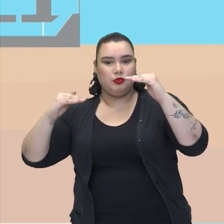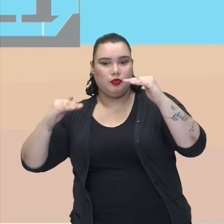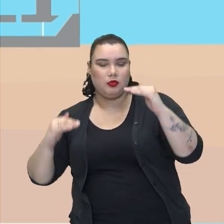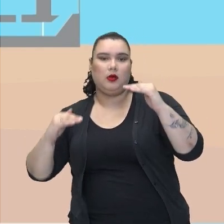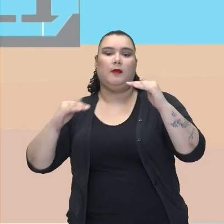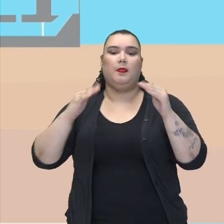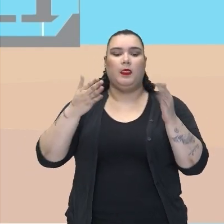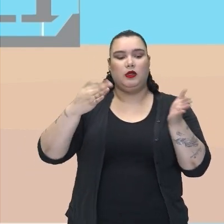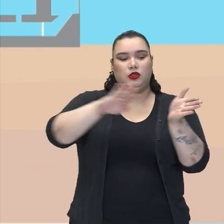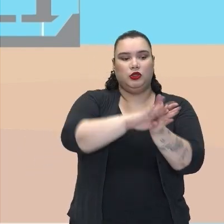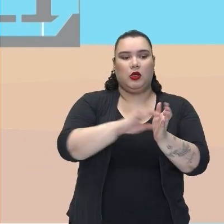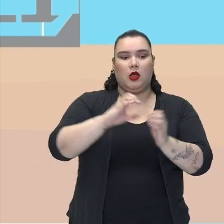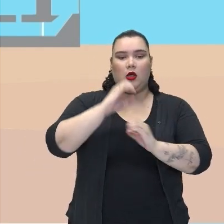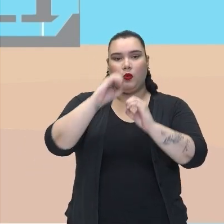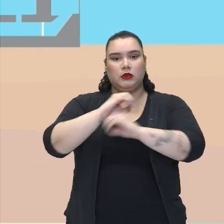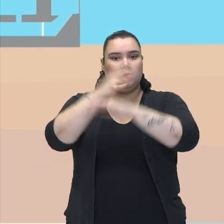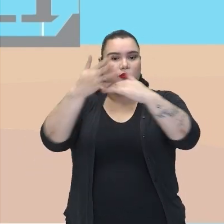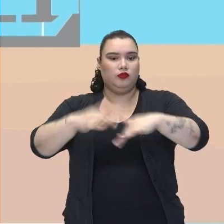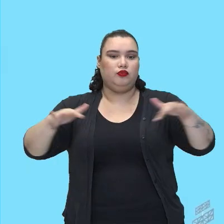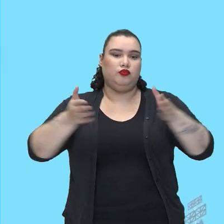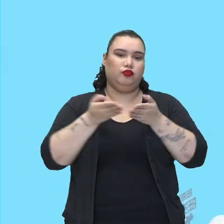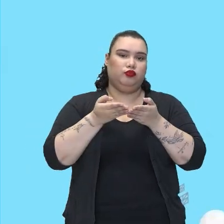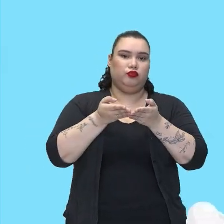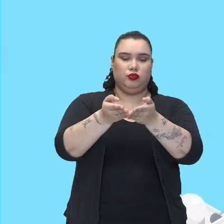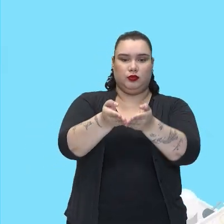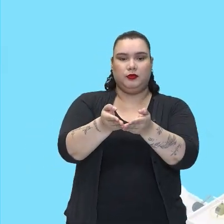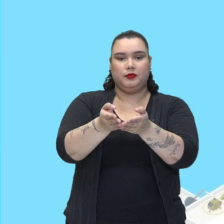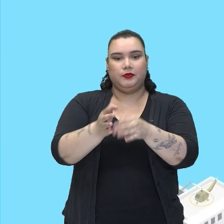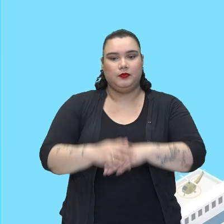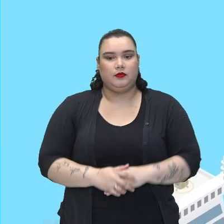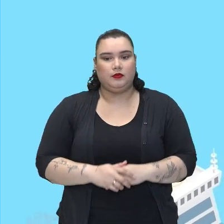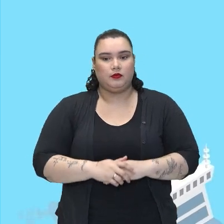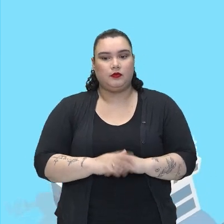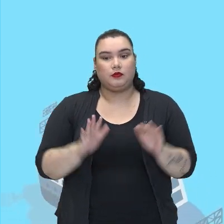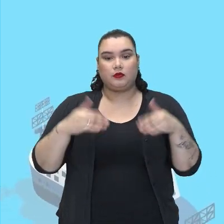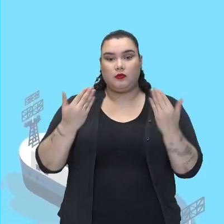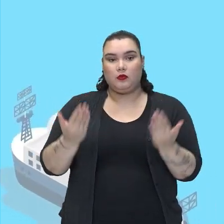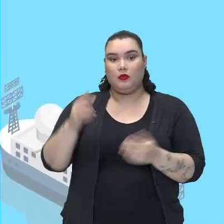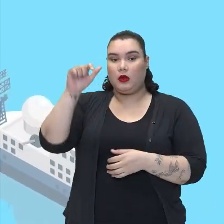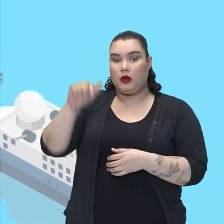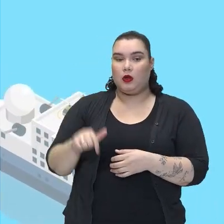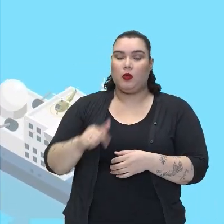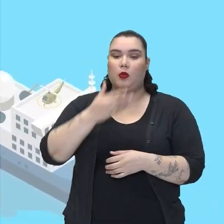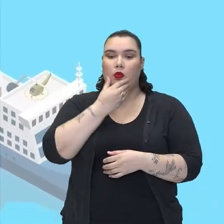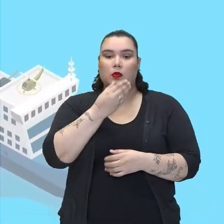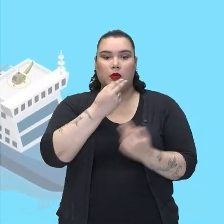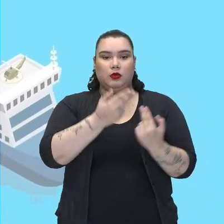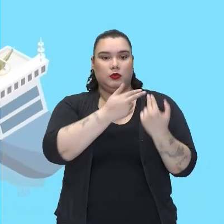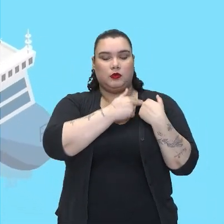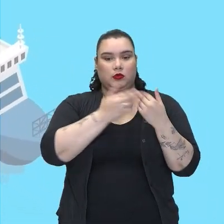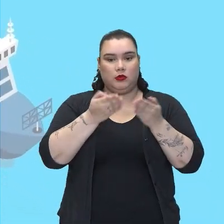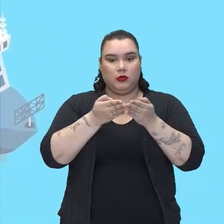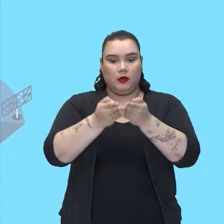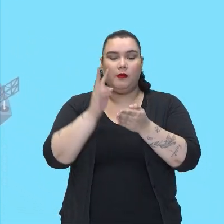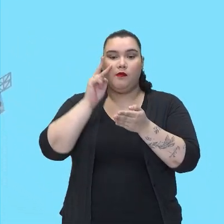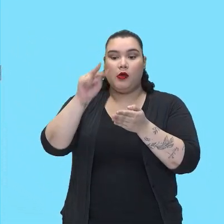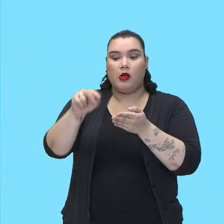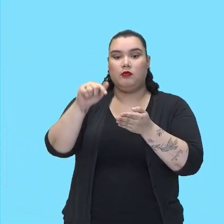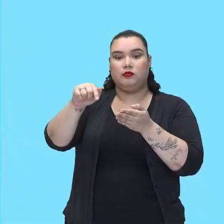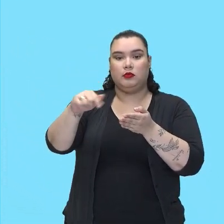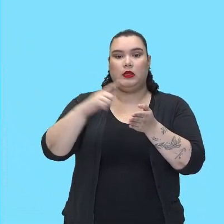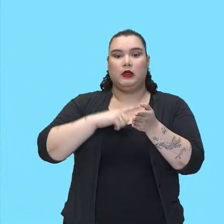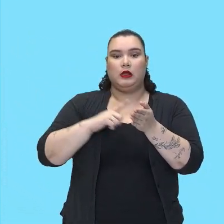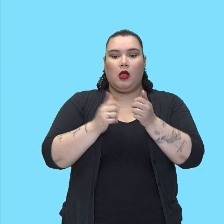do mar e seguir viagem. Durante a travessia, o piloto do navio deve ceder o comando da embarcação e